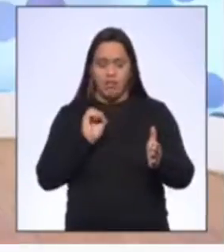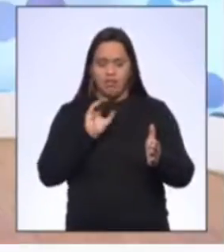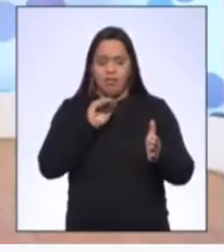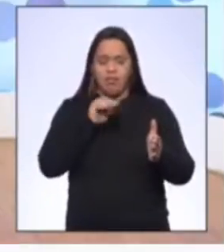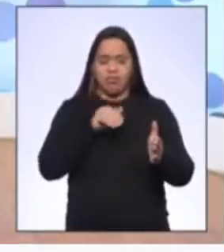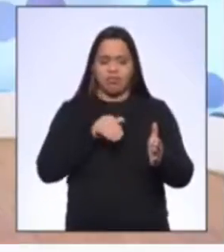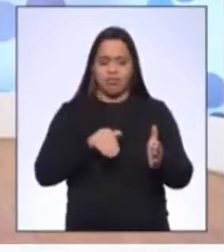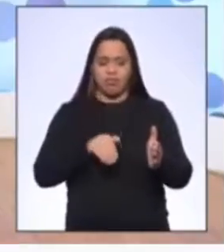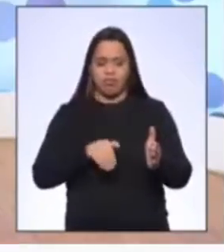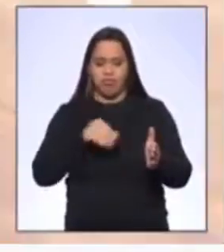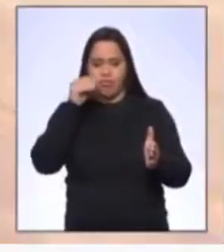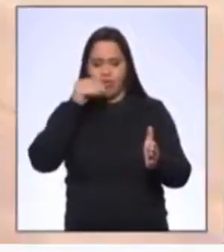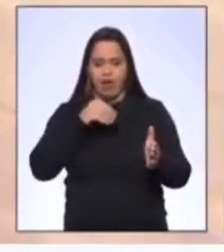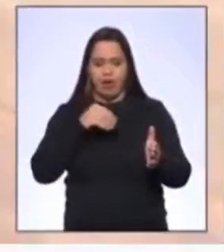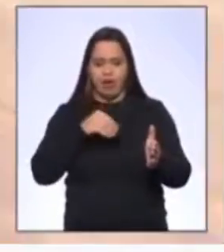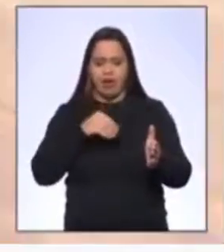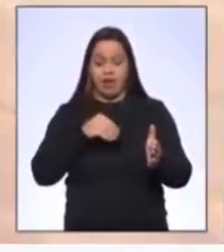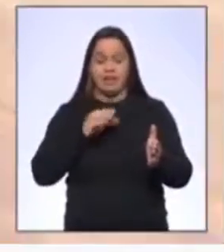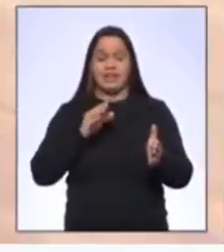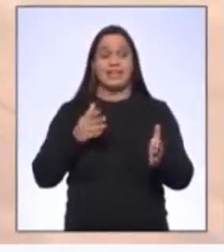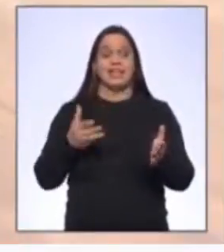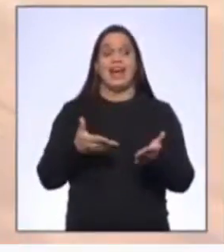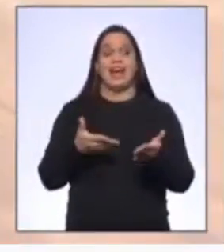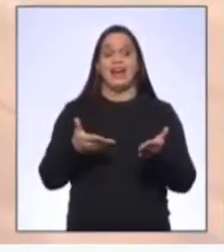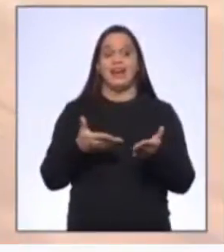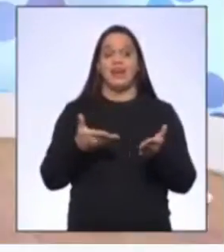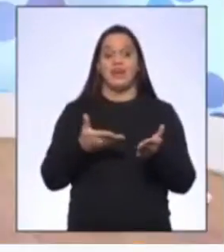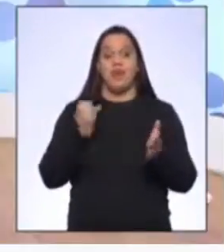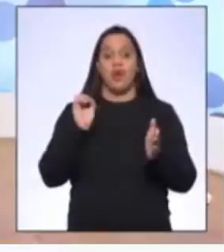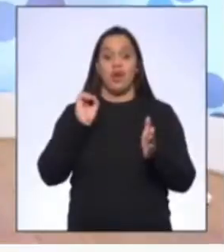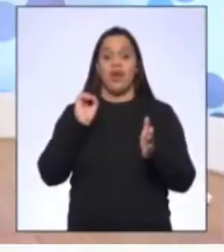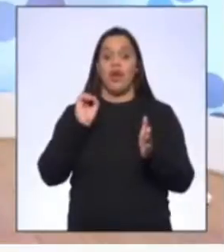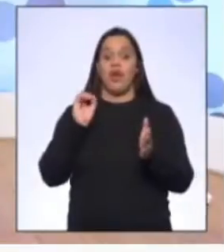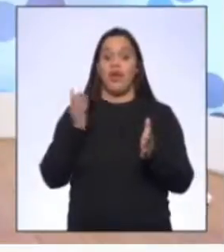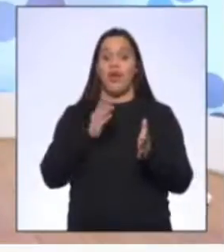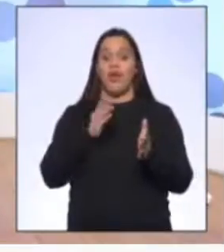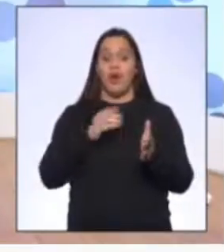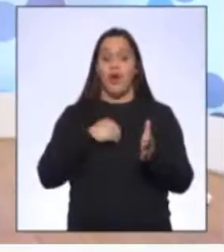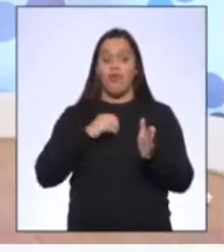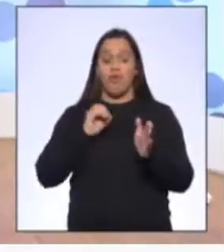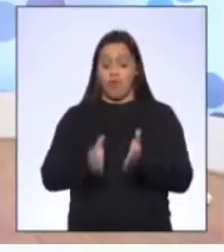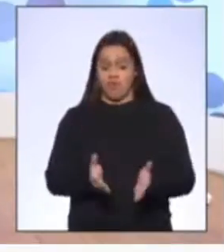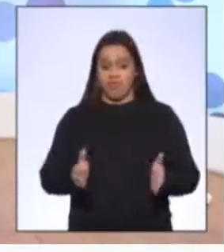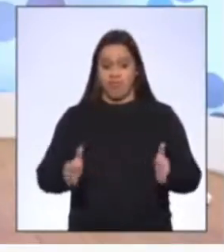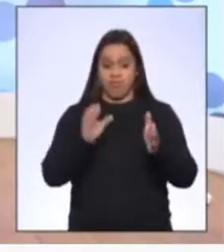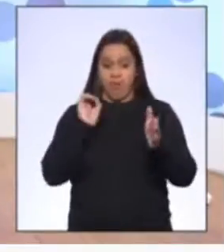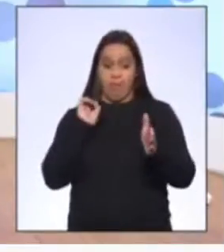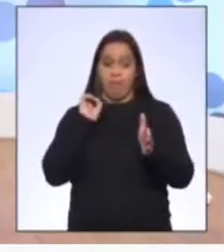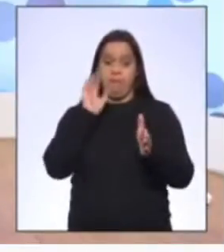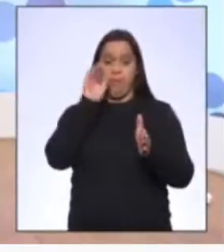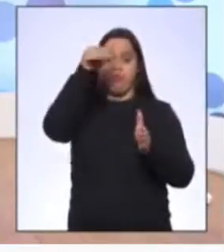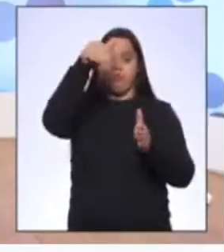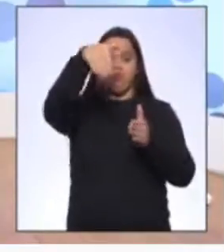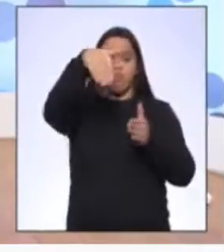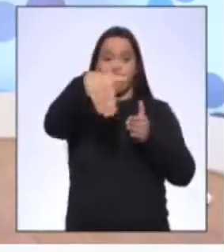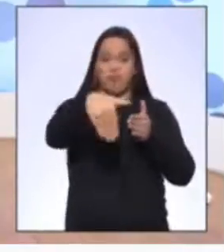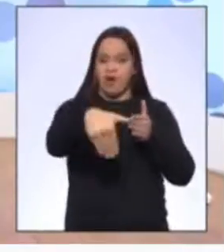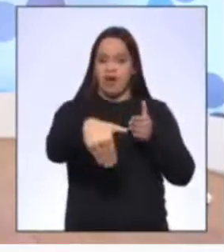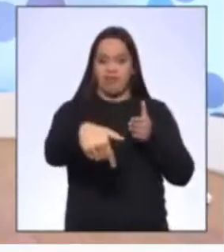menos por aí eu vou acertar lá na juliana ela ultrapassou a sexta